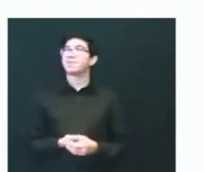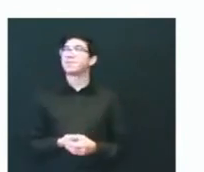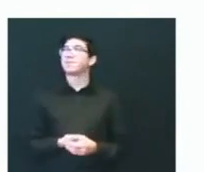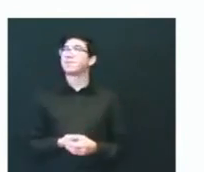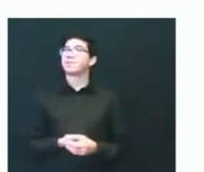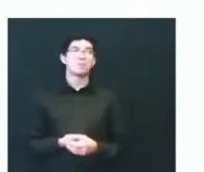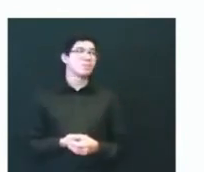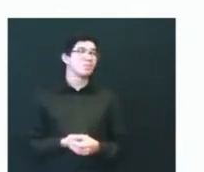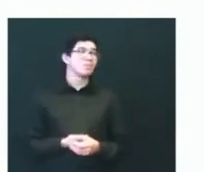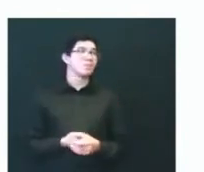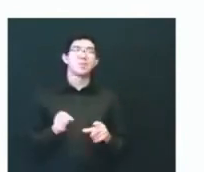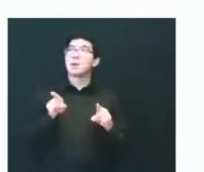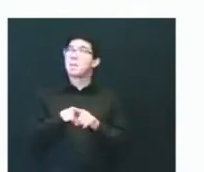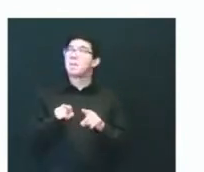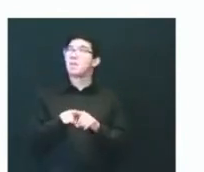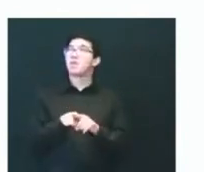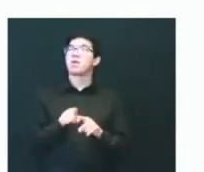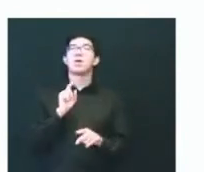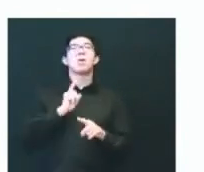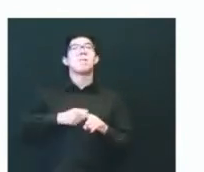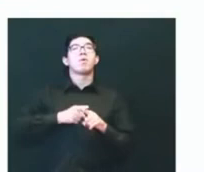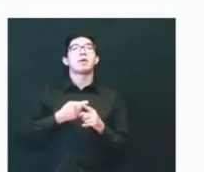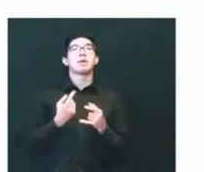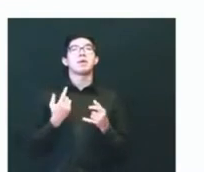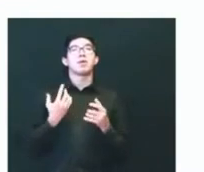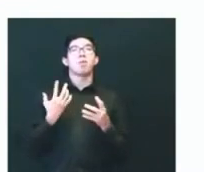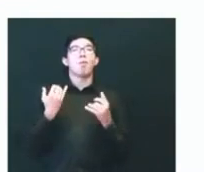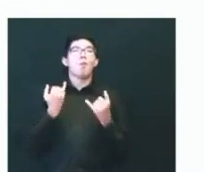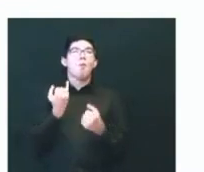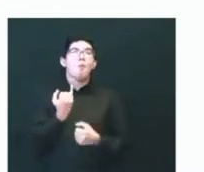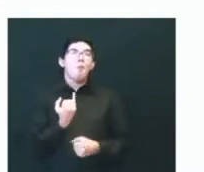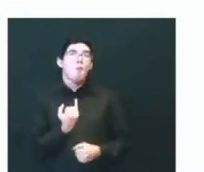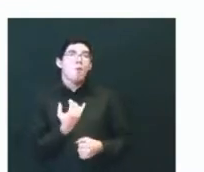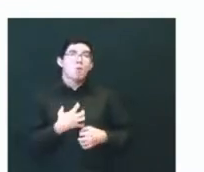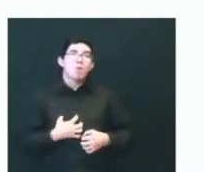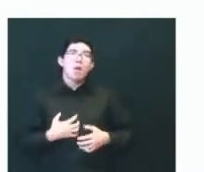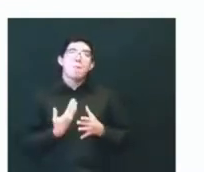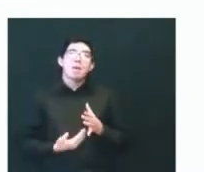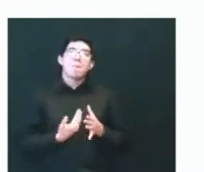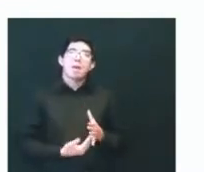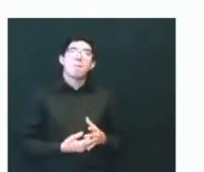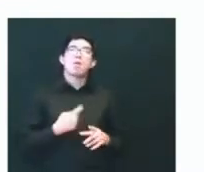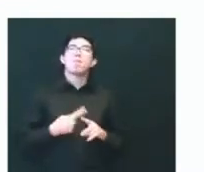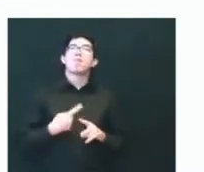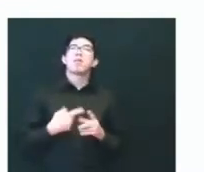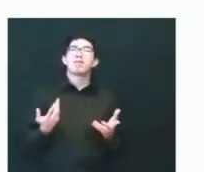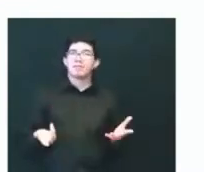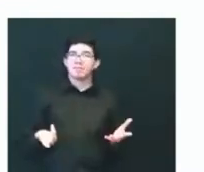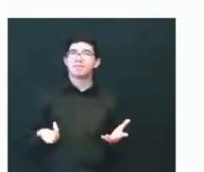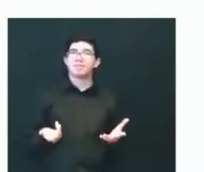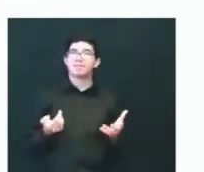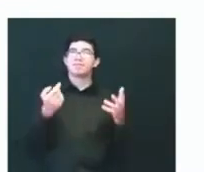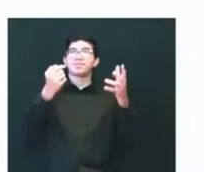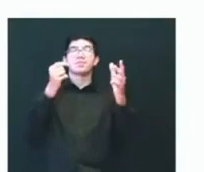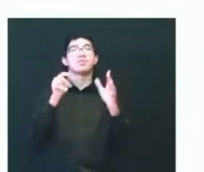E por que o paciente ele apresenta essa perda de peso? Vamos começar a entender a situação para a gente ficar